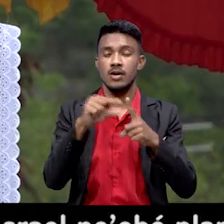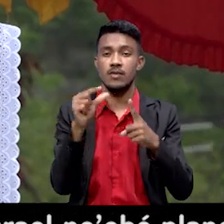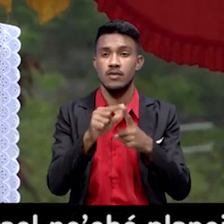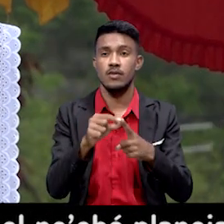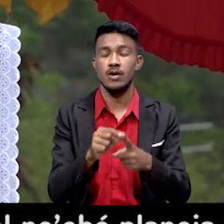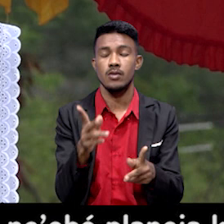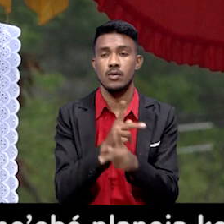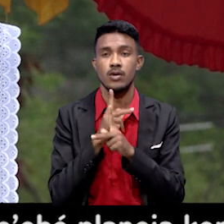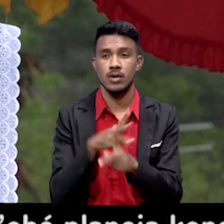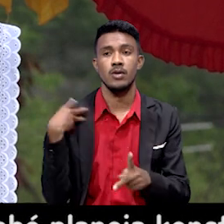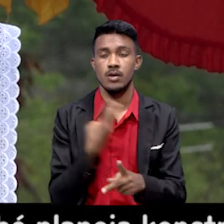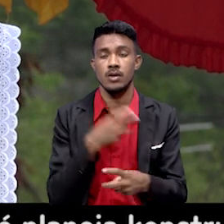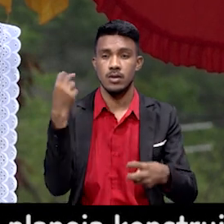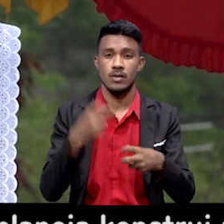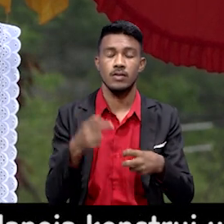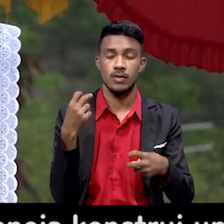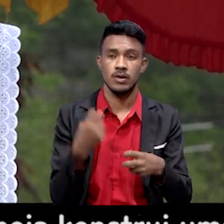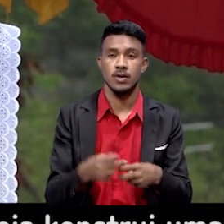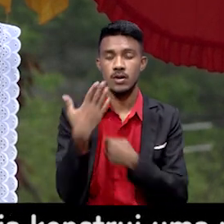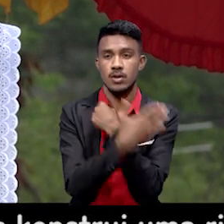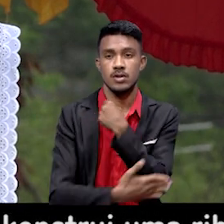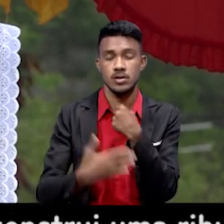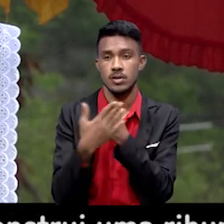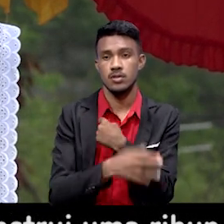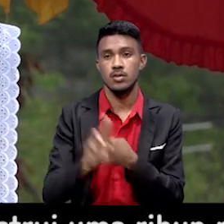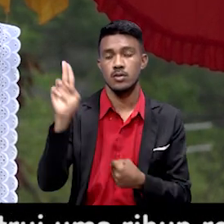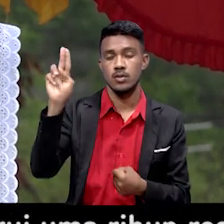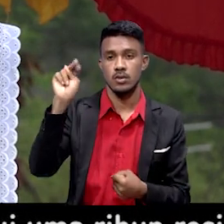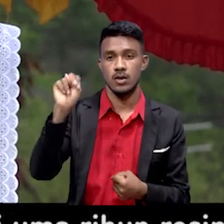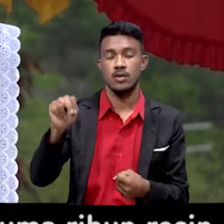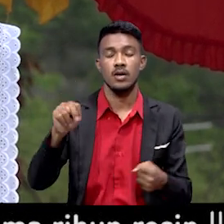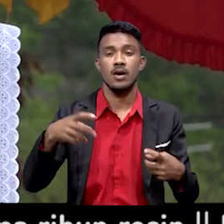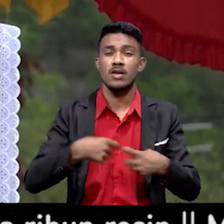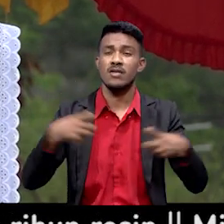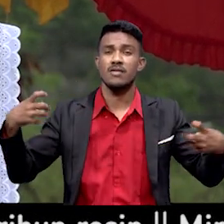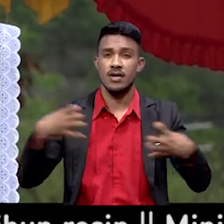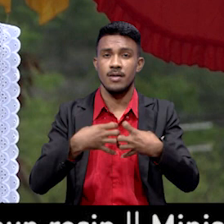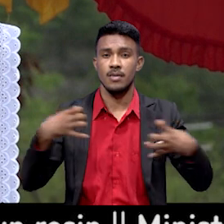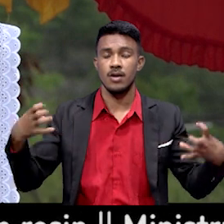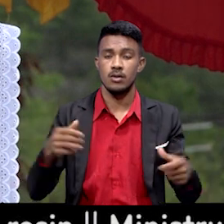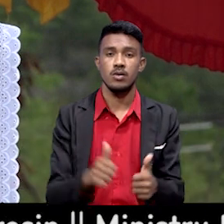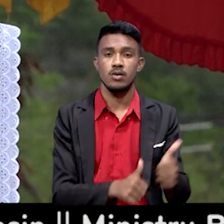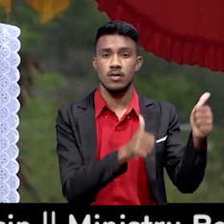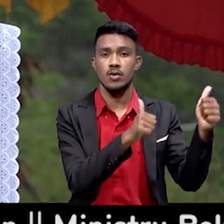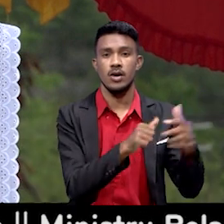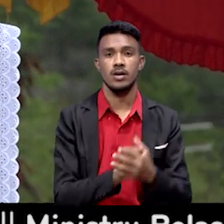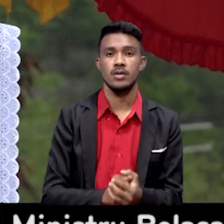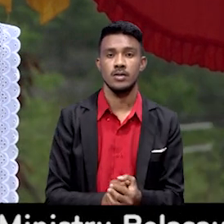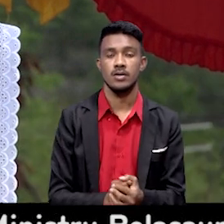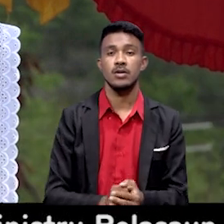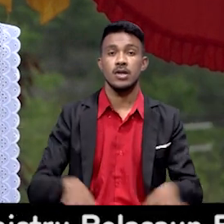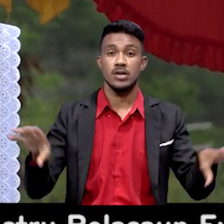causa e as Nações Unidas. Portanto, faz malo. Mas faz malo, tu ir